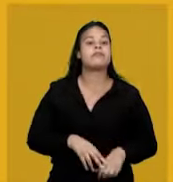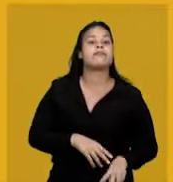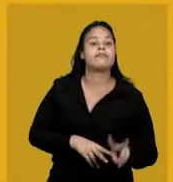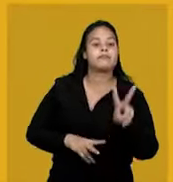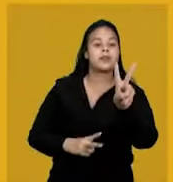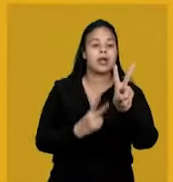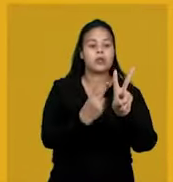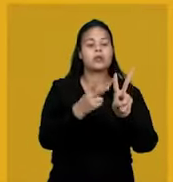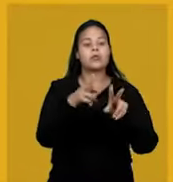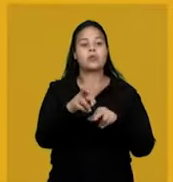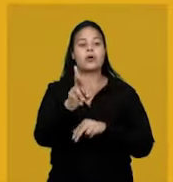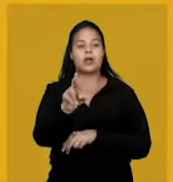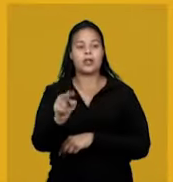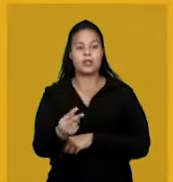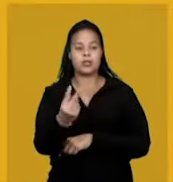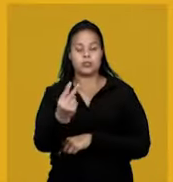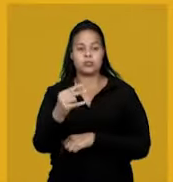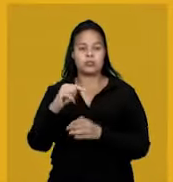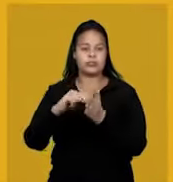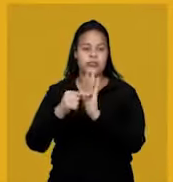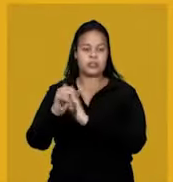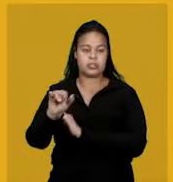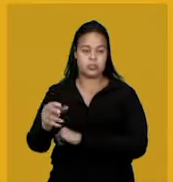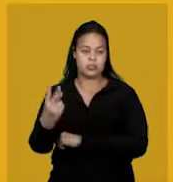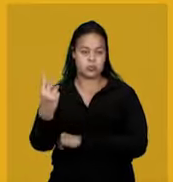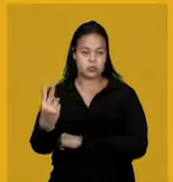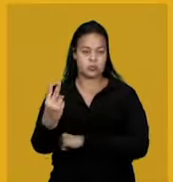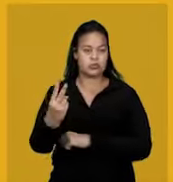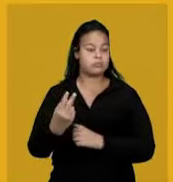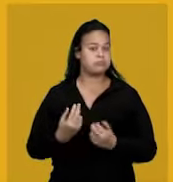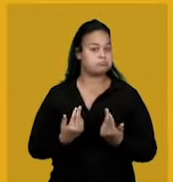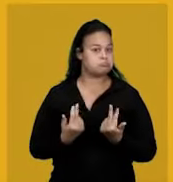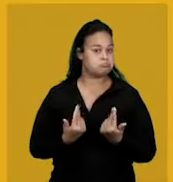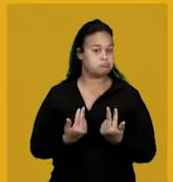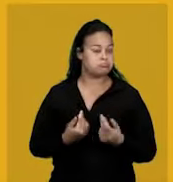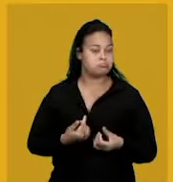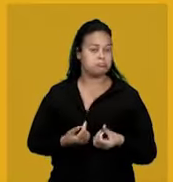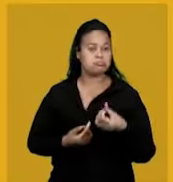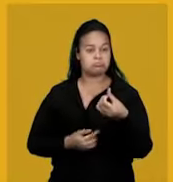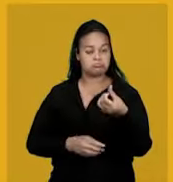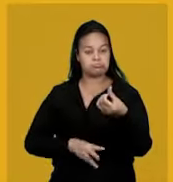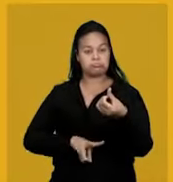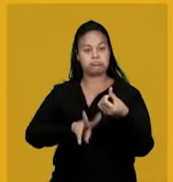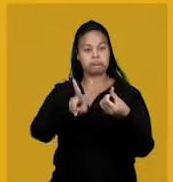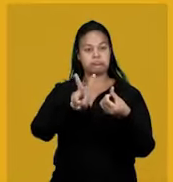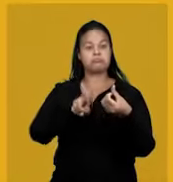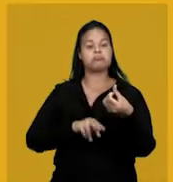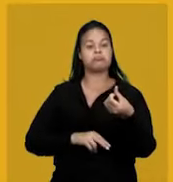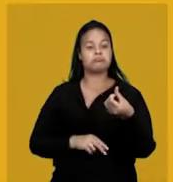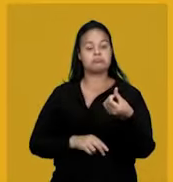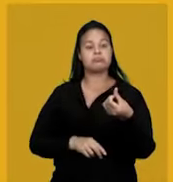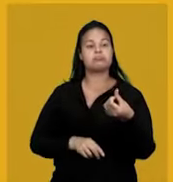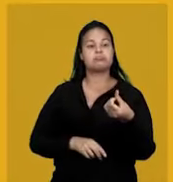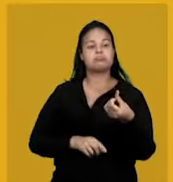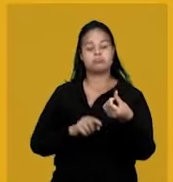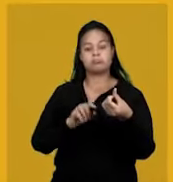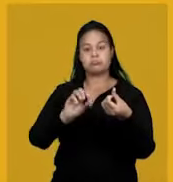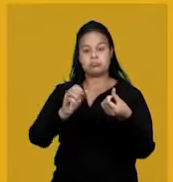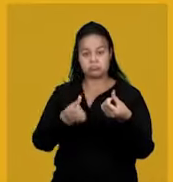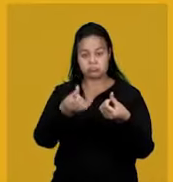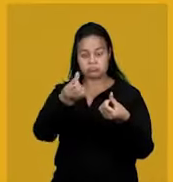a R2 vezes I2. Está sujeito à mesma tensão de 6 volts, a resistência 6